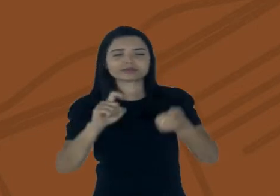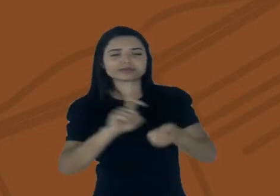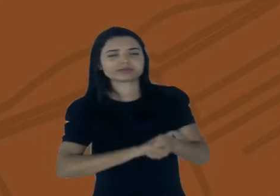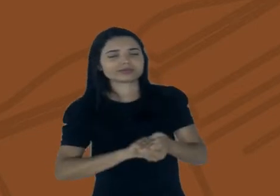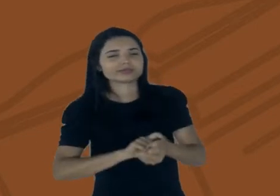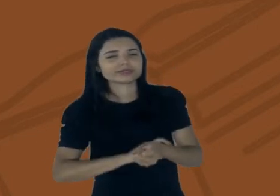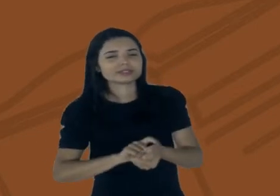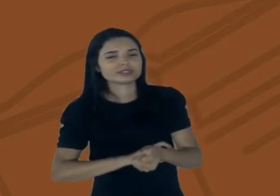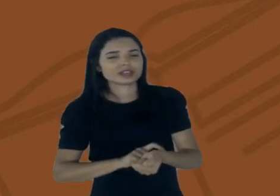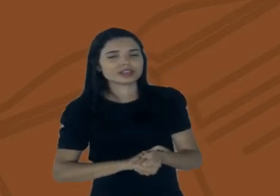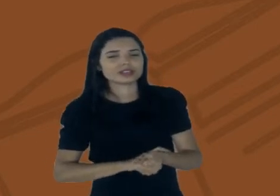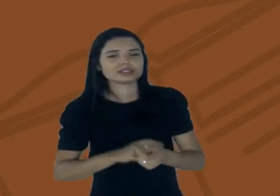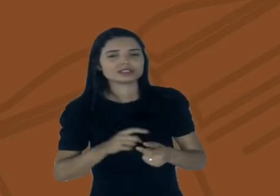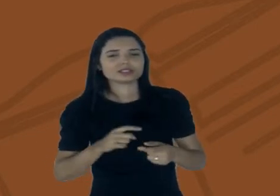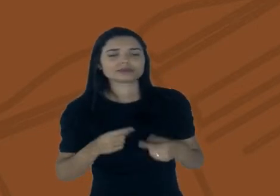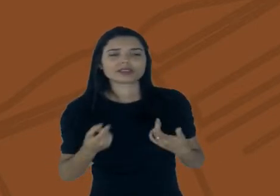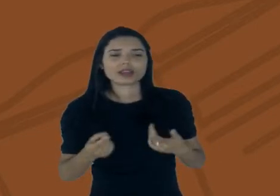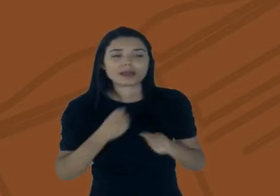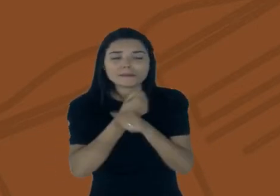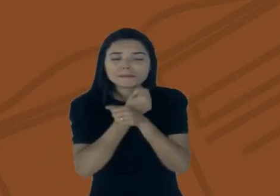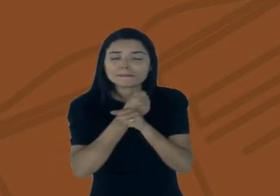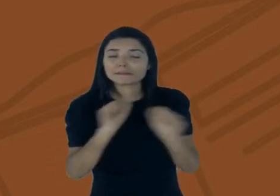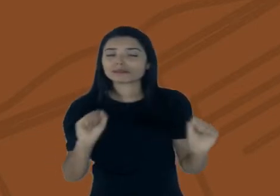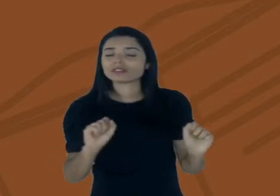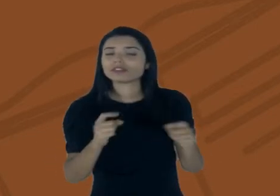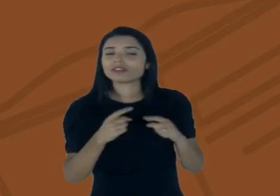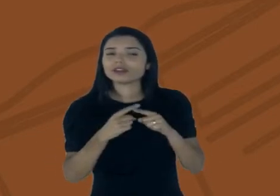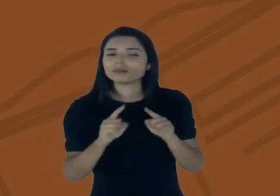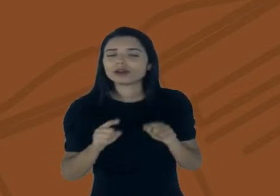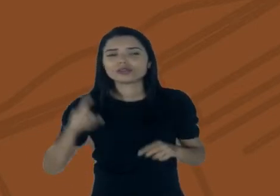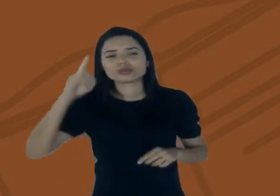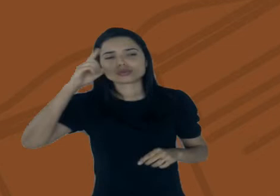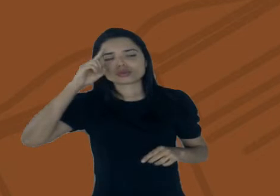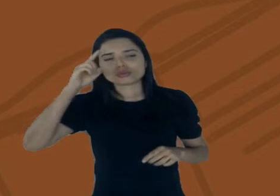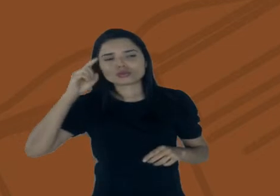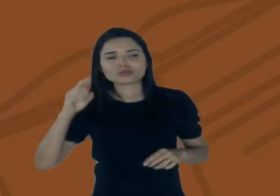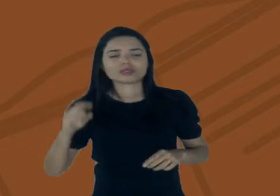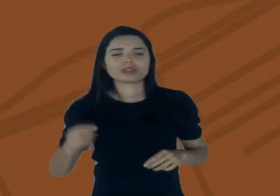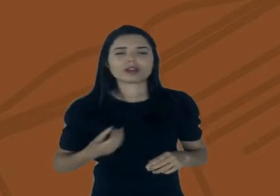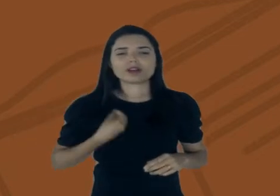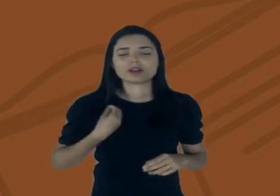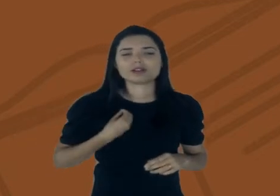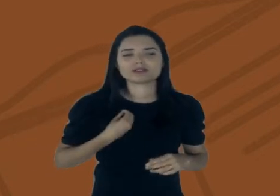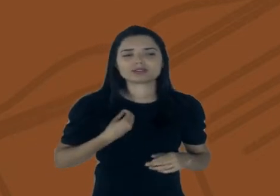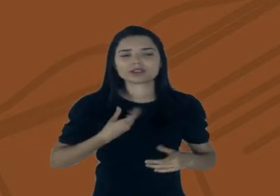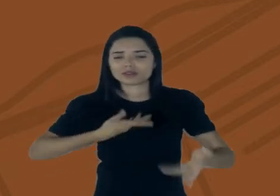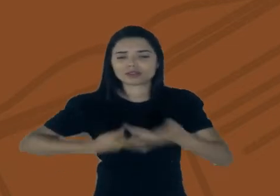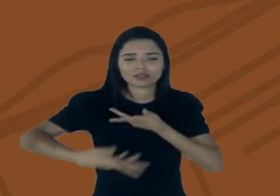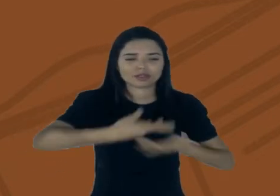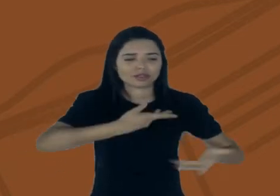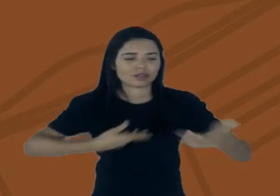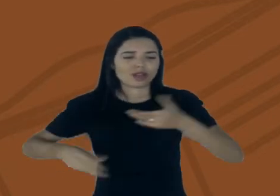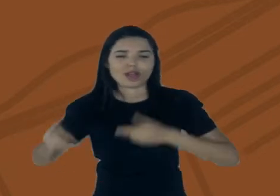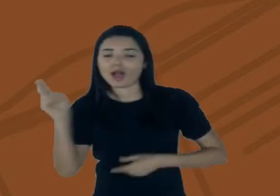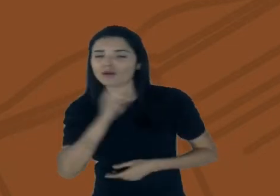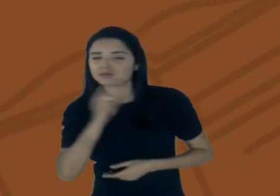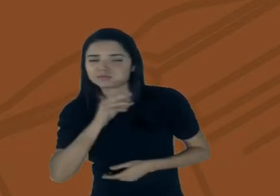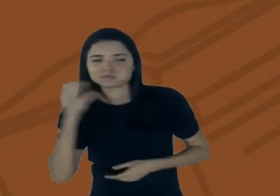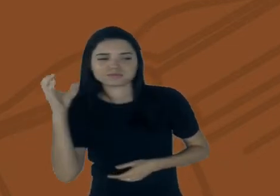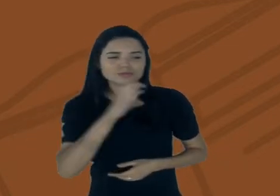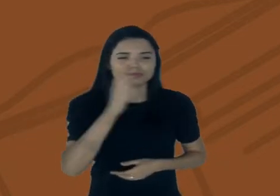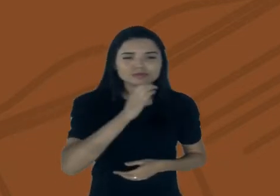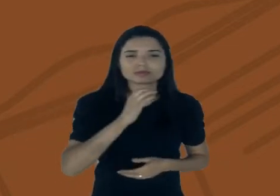impossível, porque a gente vive constantemente na correria do dia a dia, né? A vida em sociedade ela é repleta de diversos